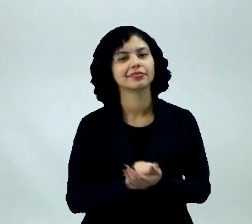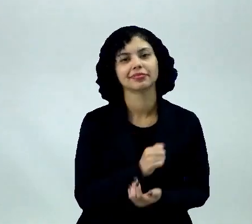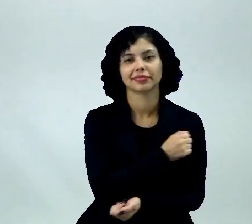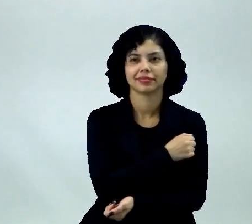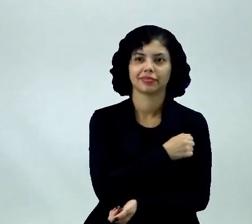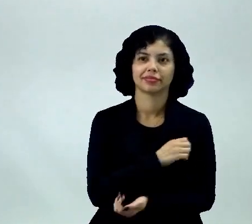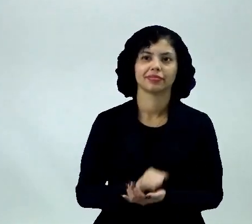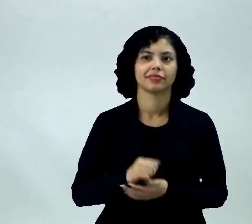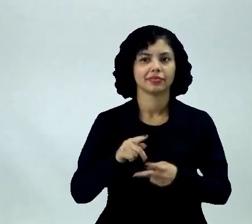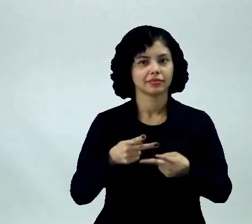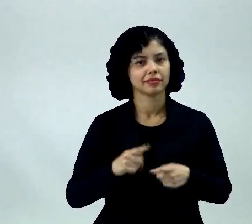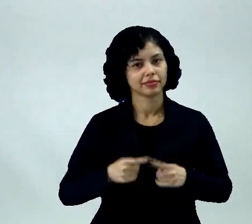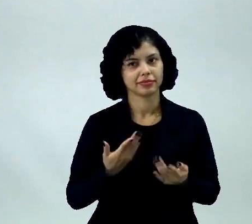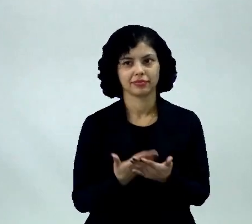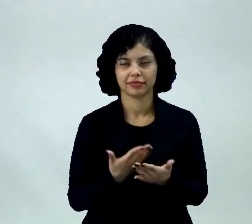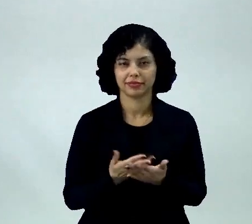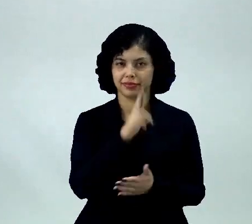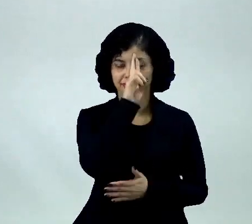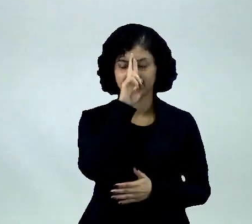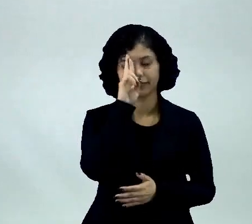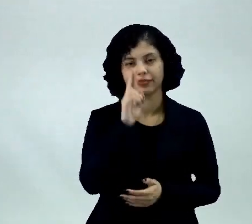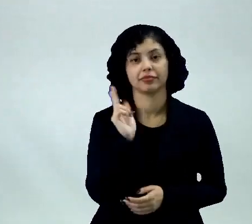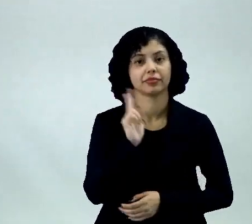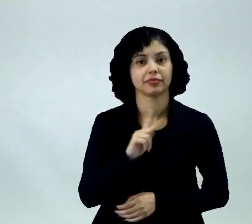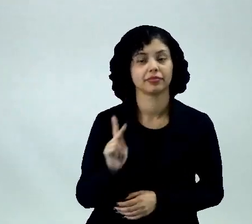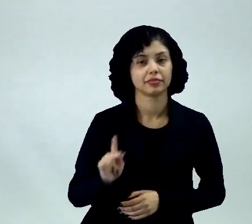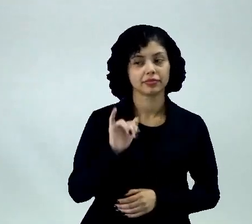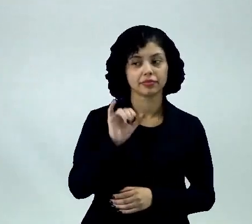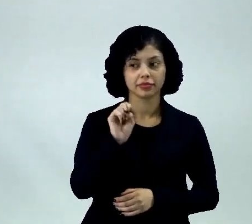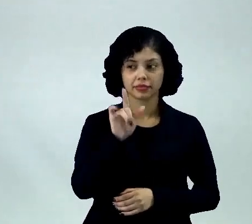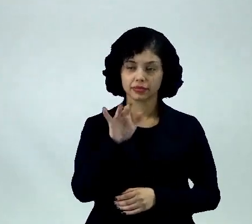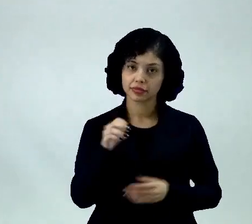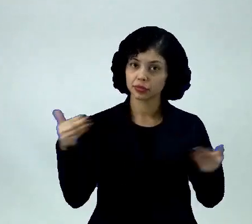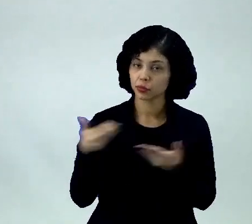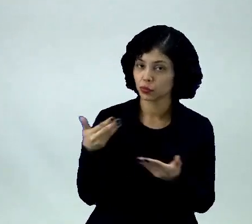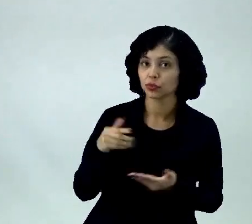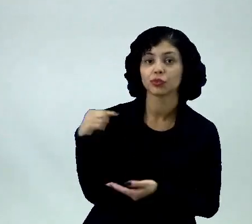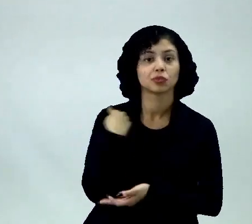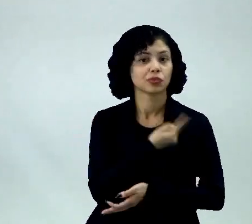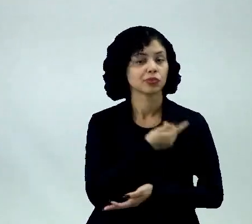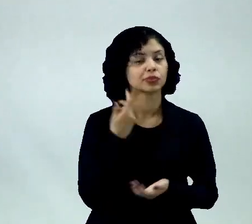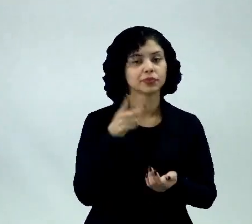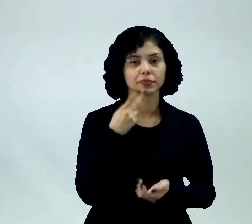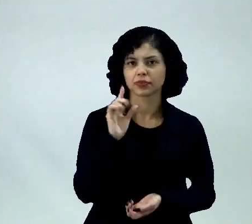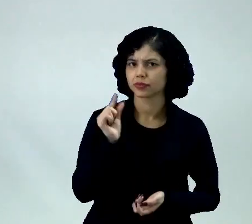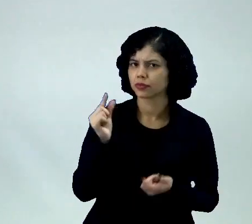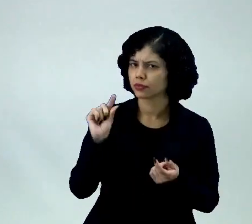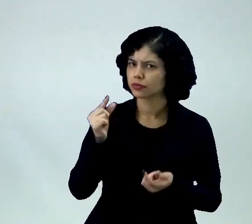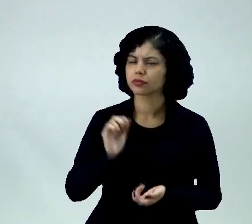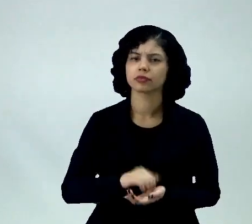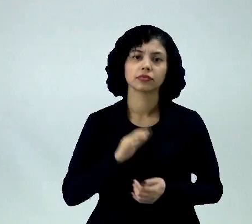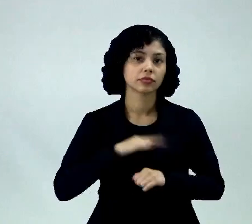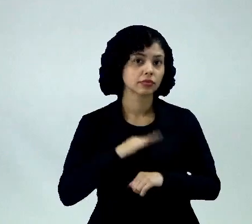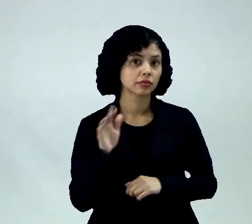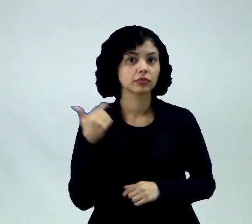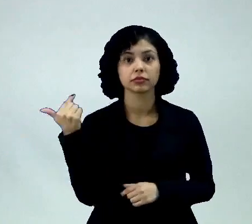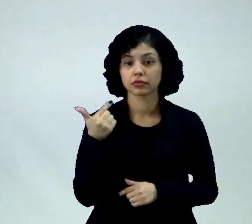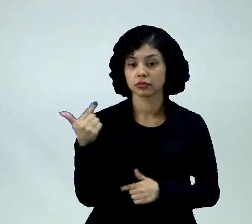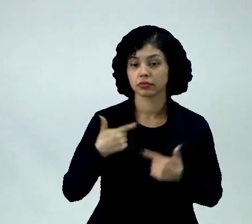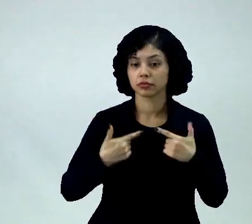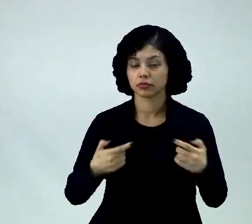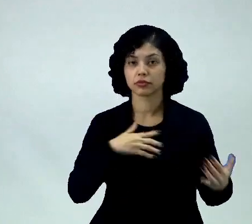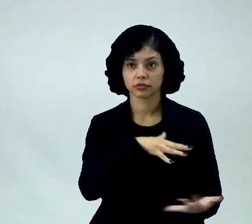Olá, alunos e alunos, bem-vindos a mais uma aula de História. Eu sou a professora Isabelle e na aula de hoje nós vamos falar um pouco mais sobre a Segunda